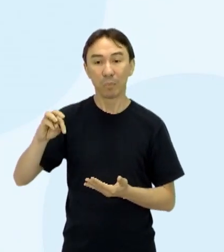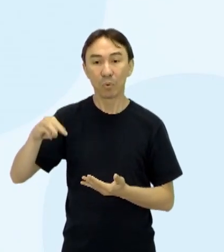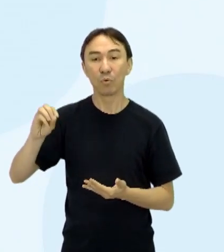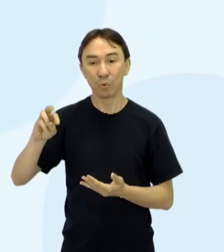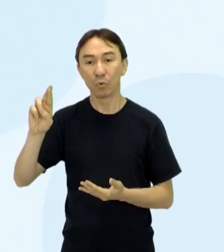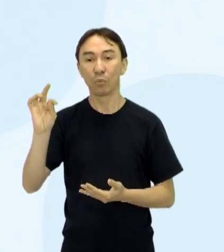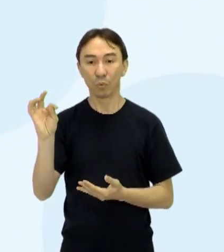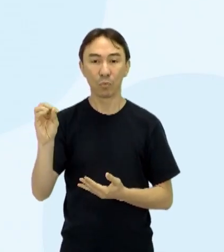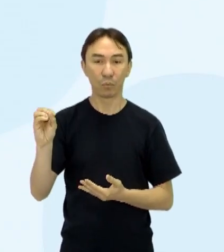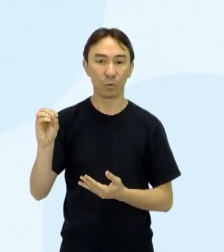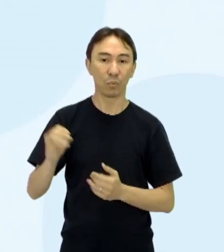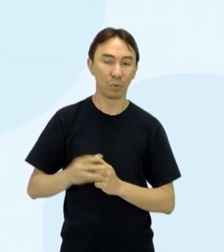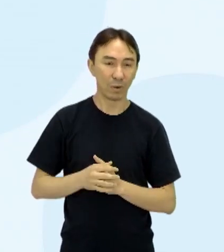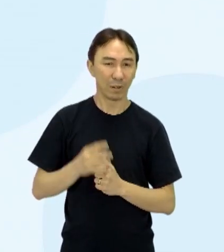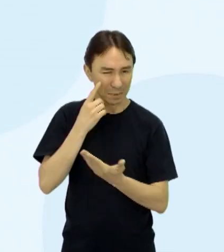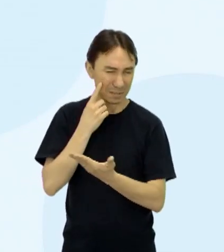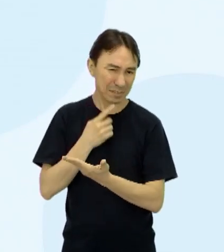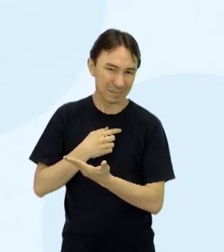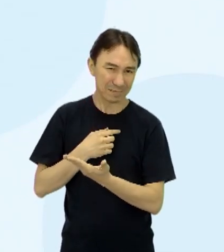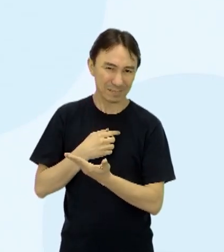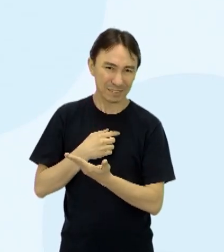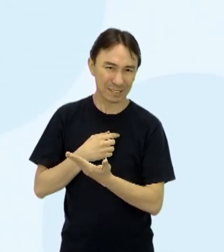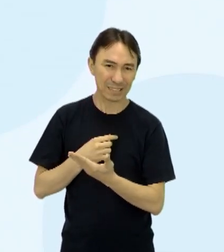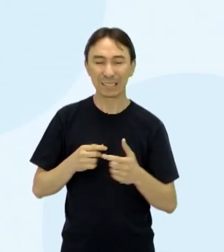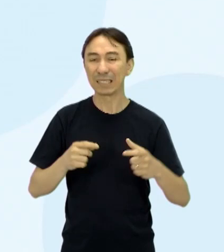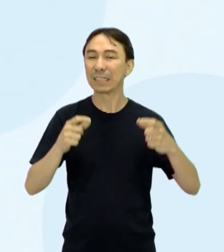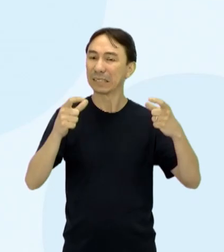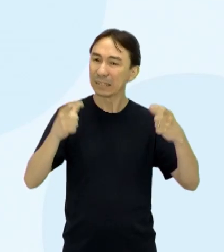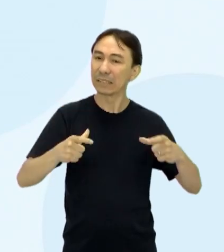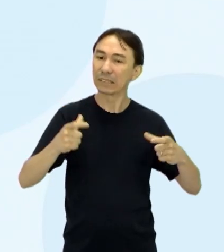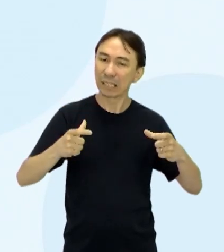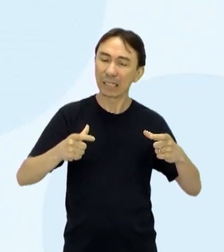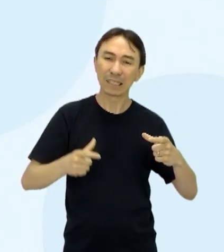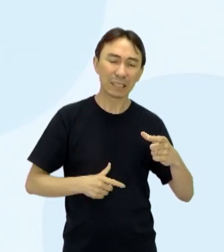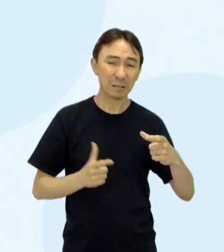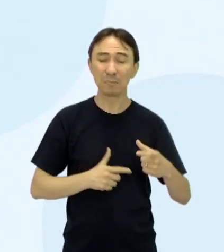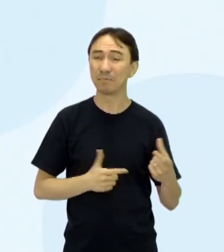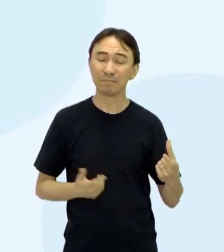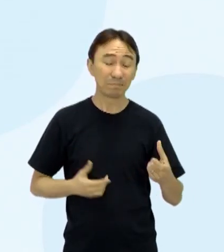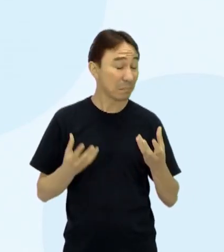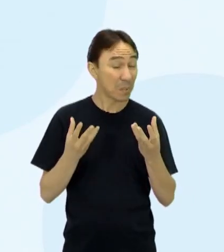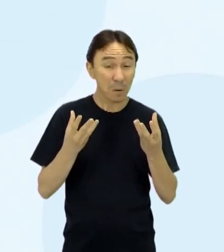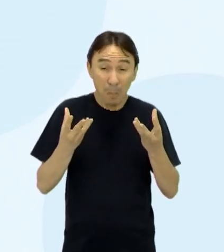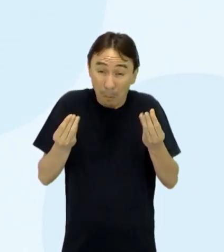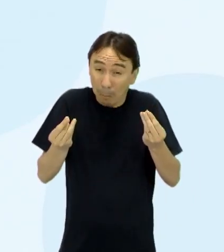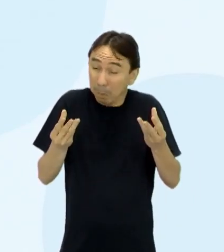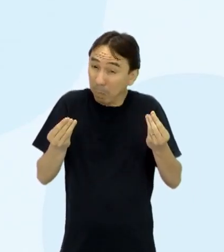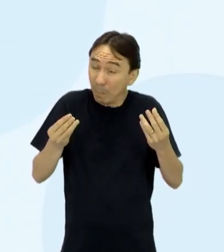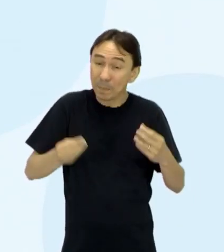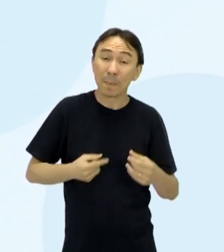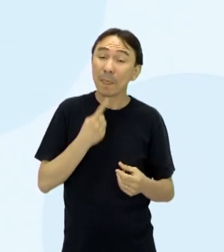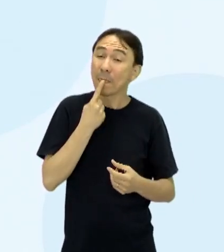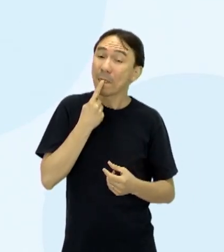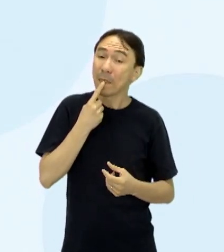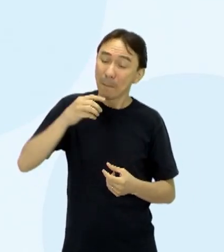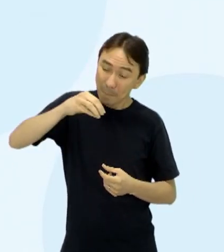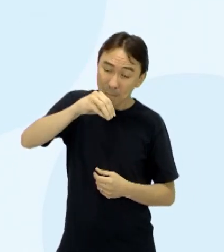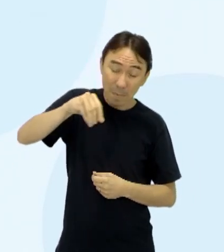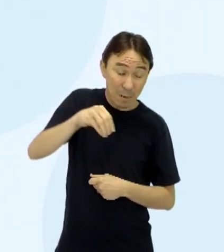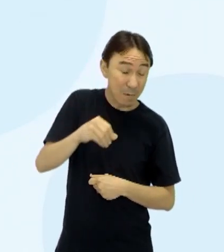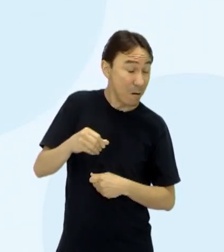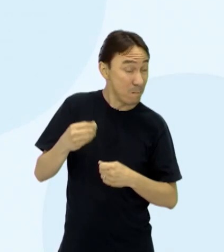uma região ali, inclusive, que tem muita concentração de sal, né? E essa